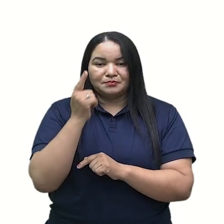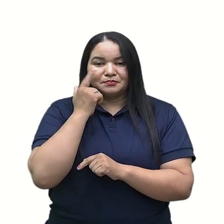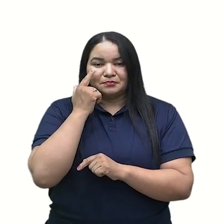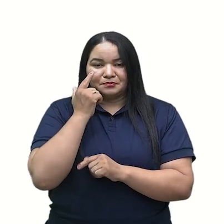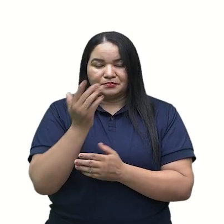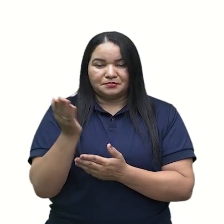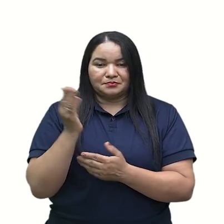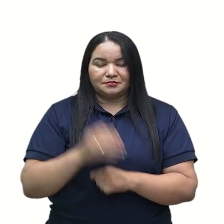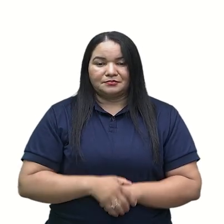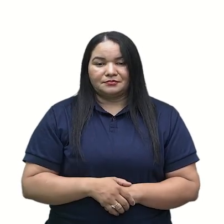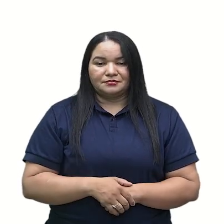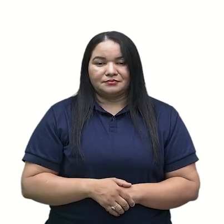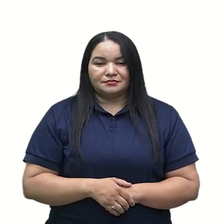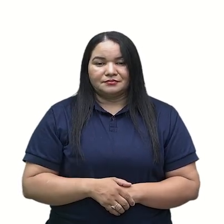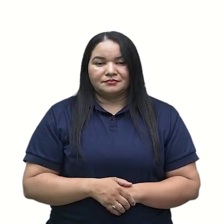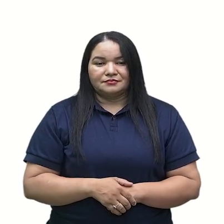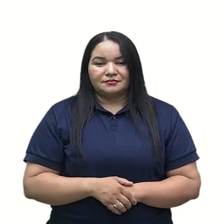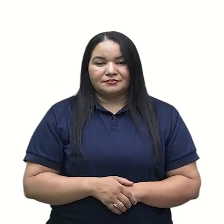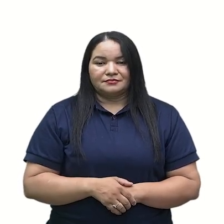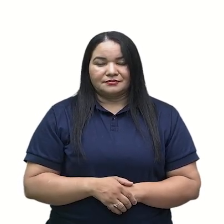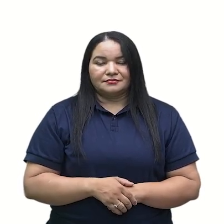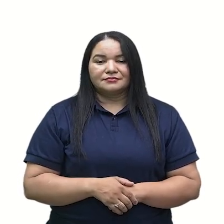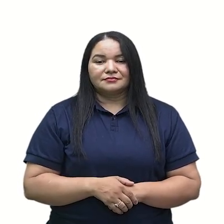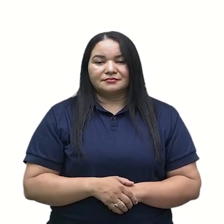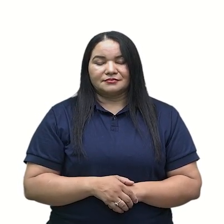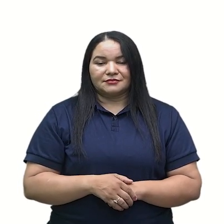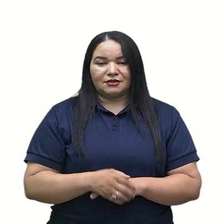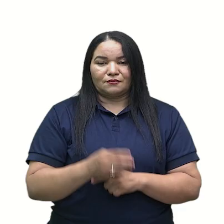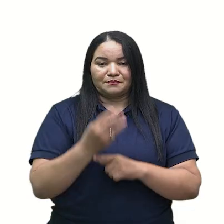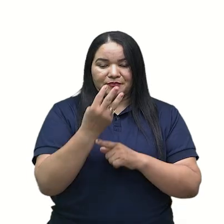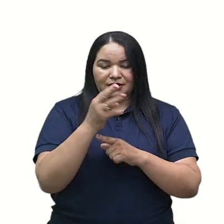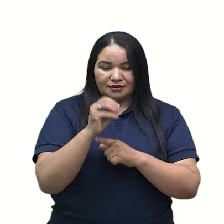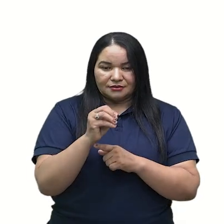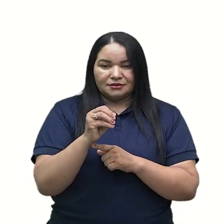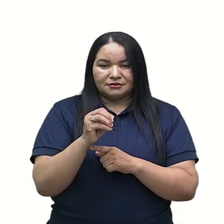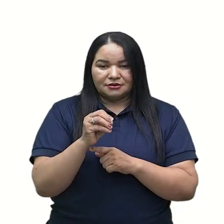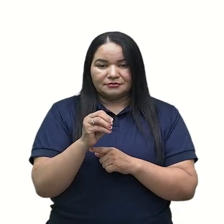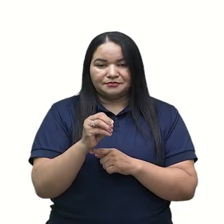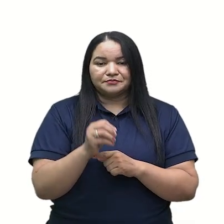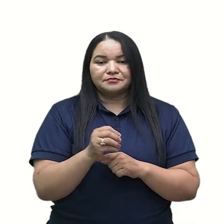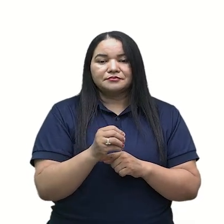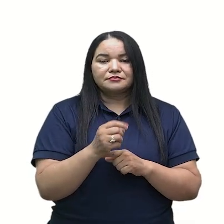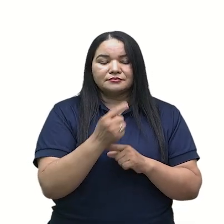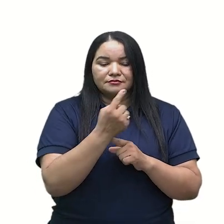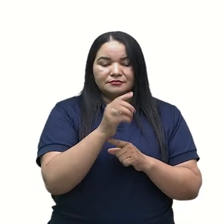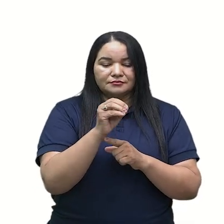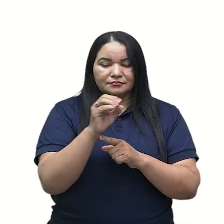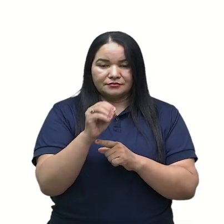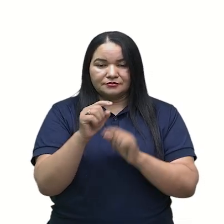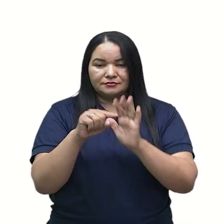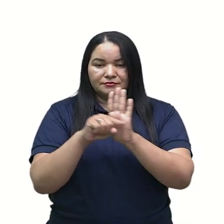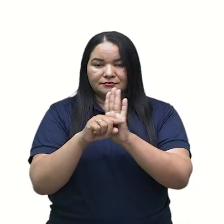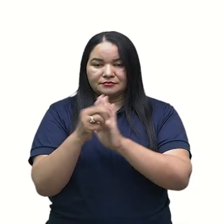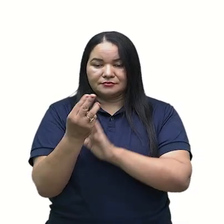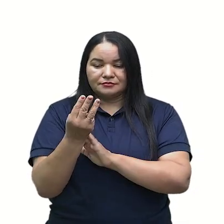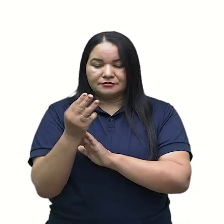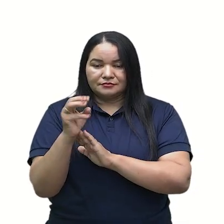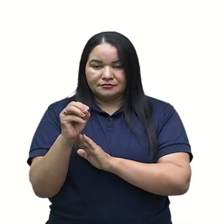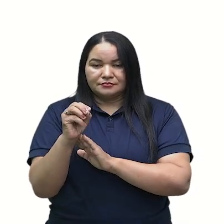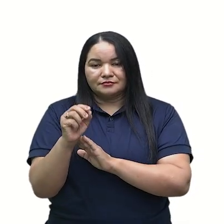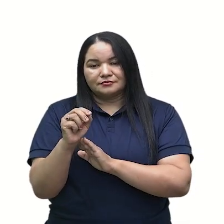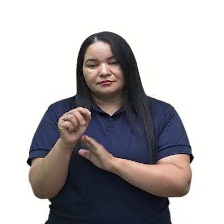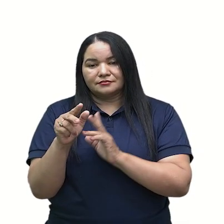seja, 30% de 100 é 30, então nós teremos 100 menos 30, que é igual